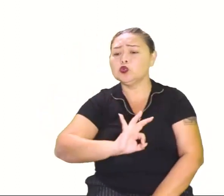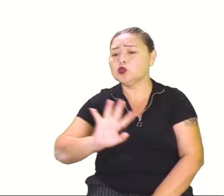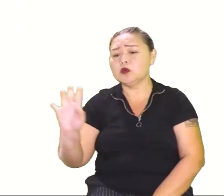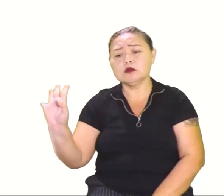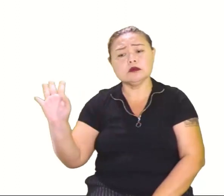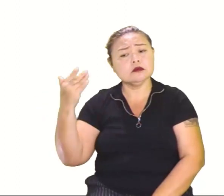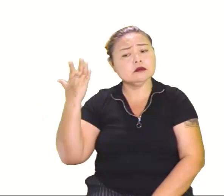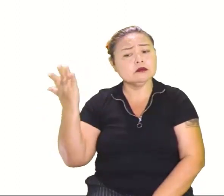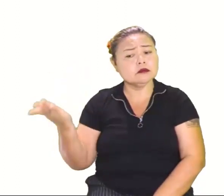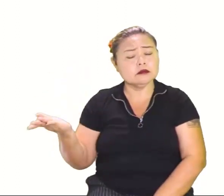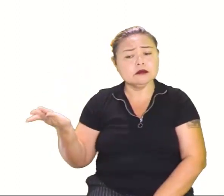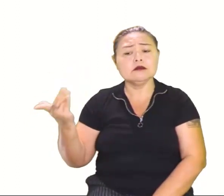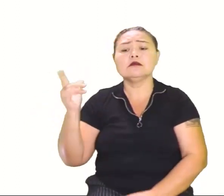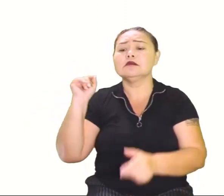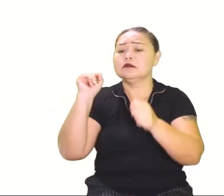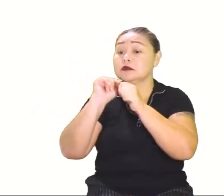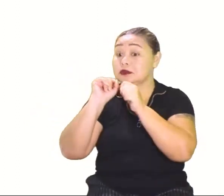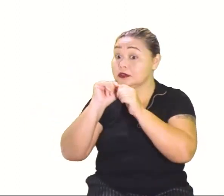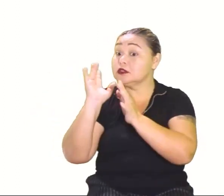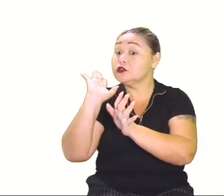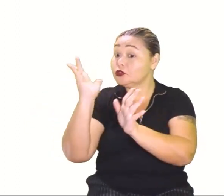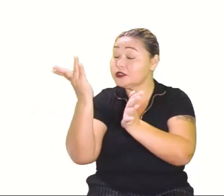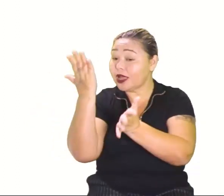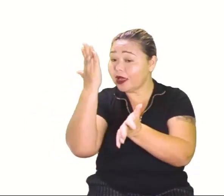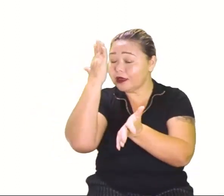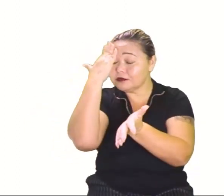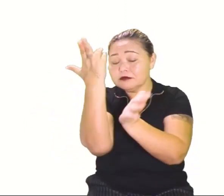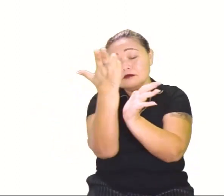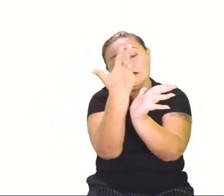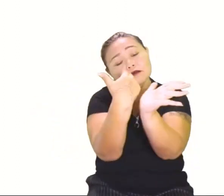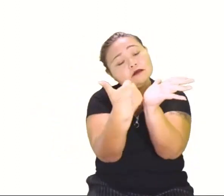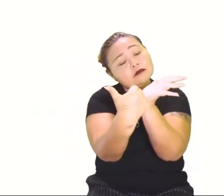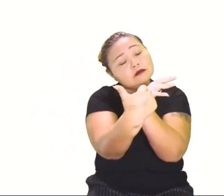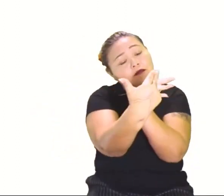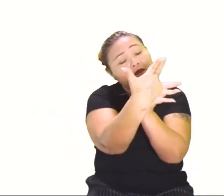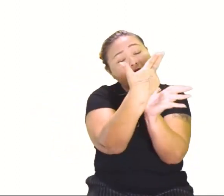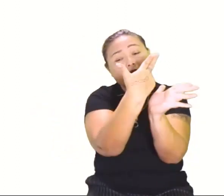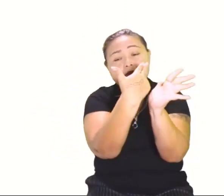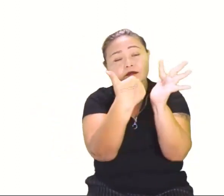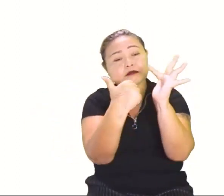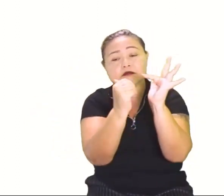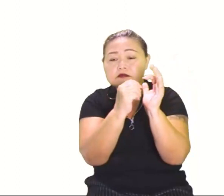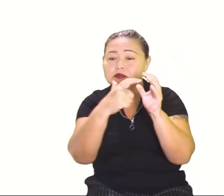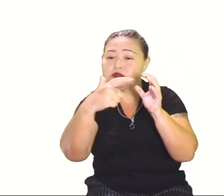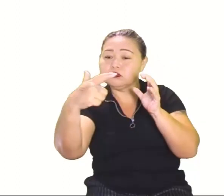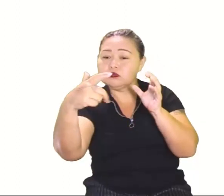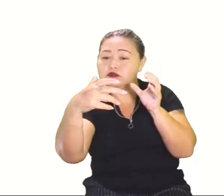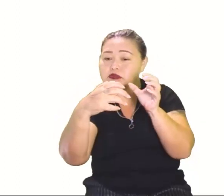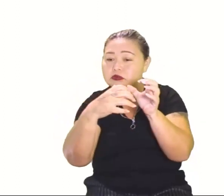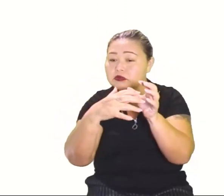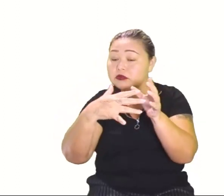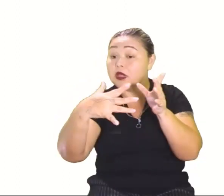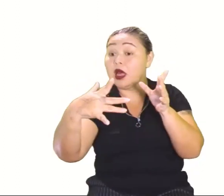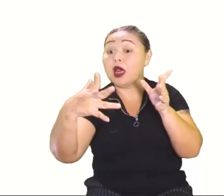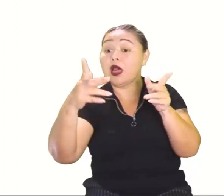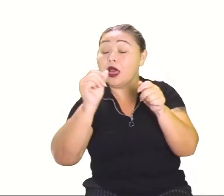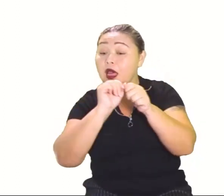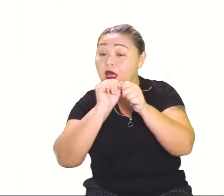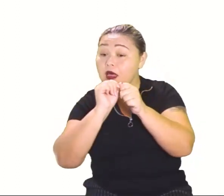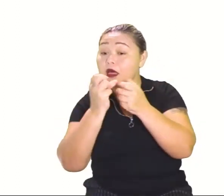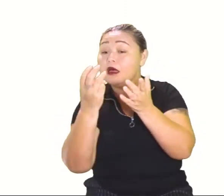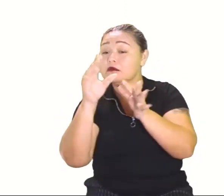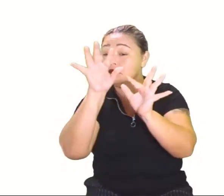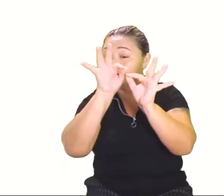aí. E para quem trabalha com desenho, é basicamente o que eles fazem no desenho, não é? Para fazer ampliação ou redução. Eles fazem uma